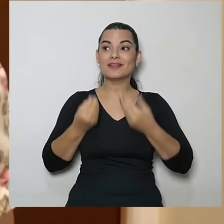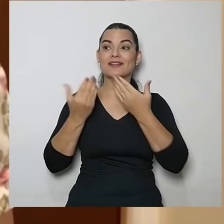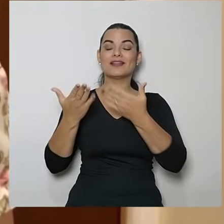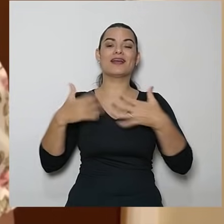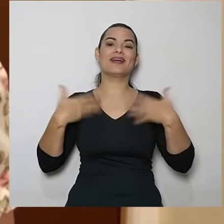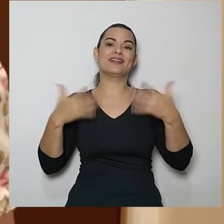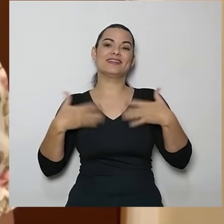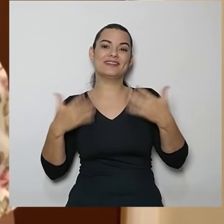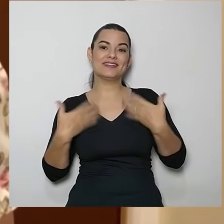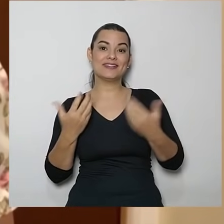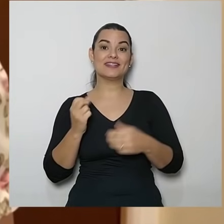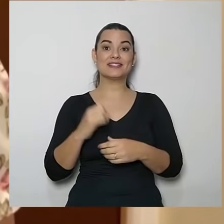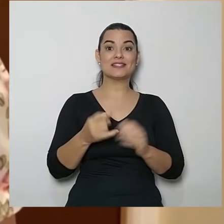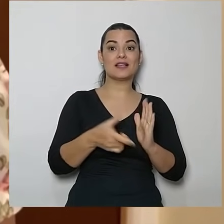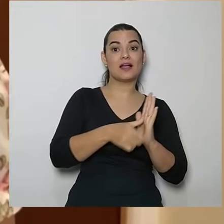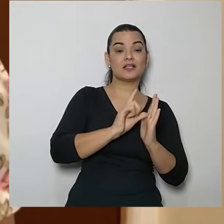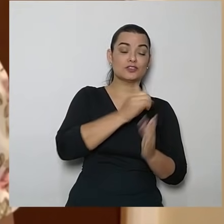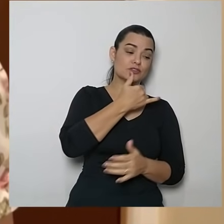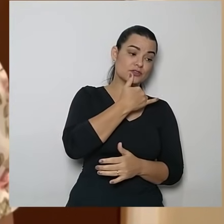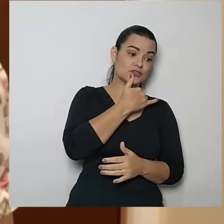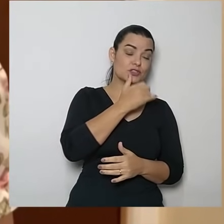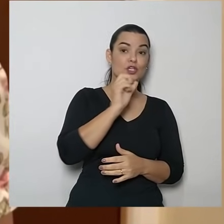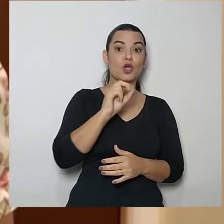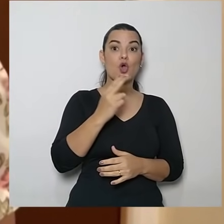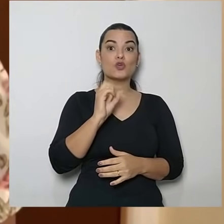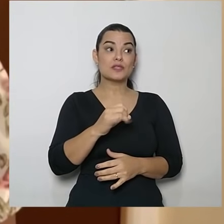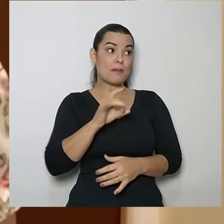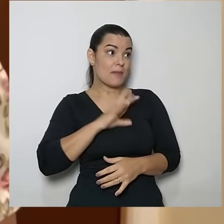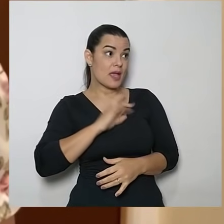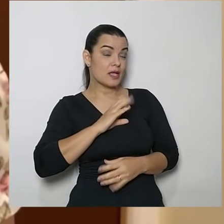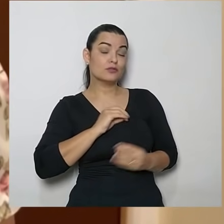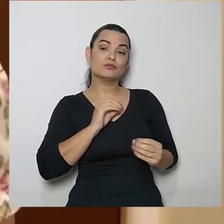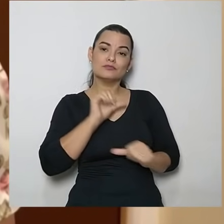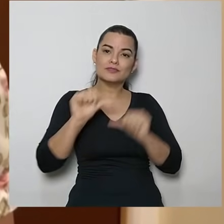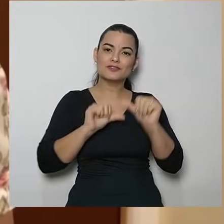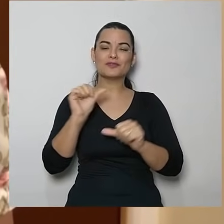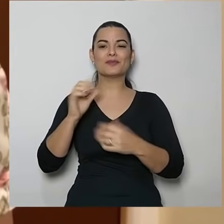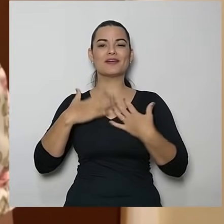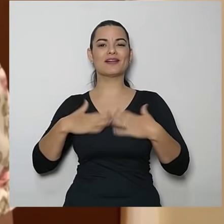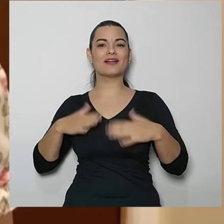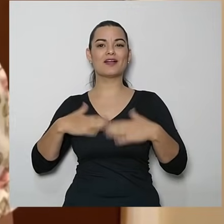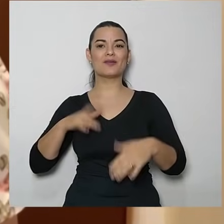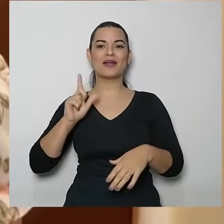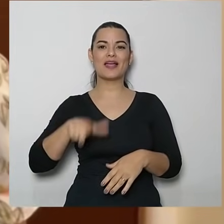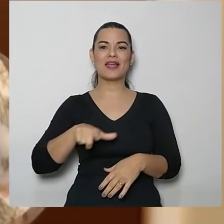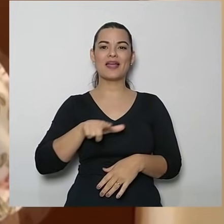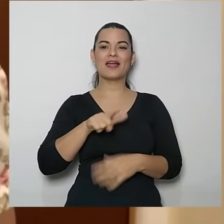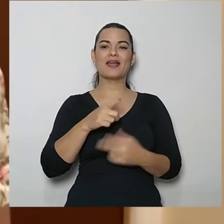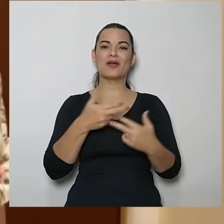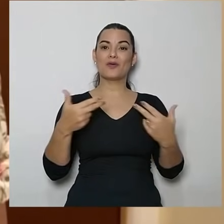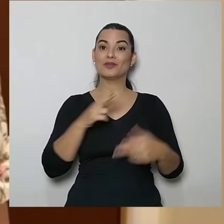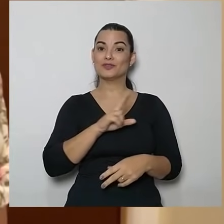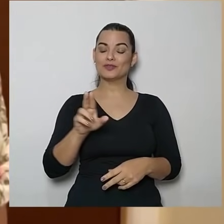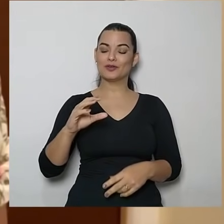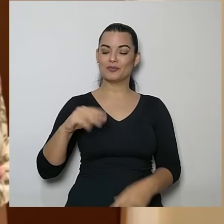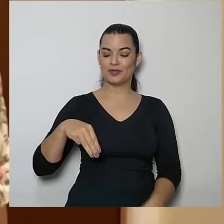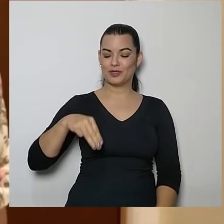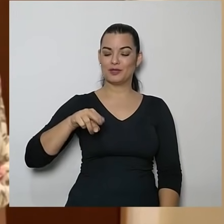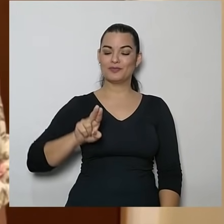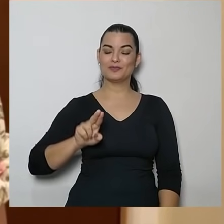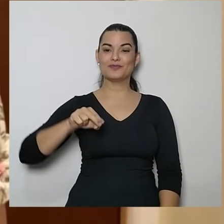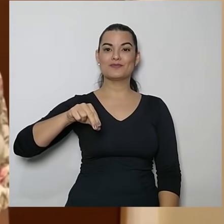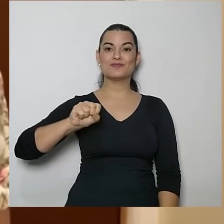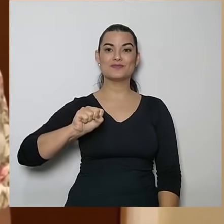há tristeza e calma quando há medo. É o que chamamos de musicoterapia. Vamos ouvir